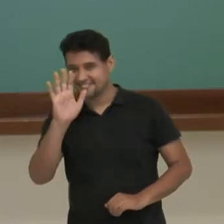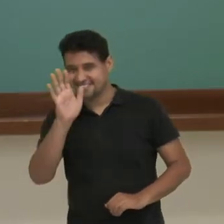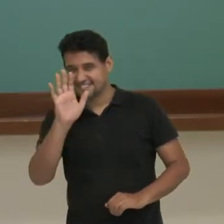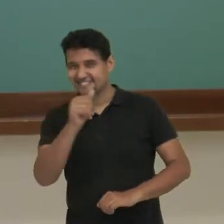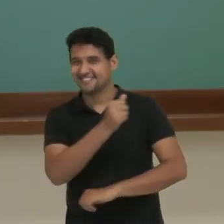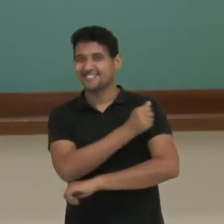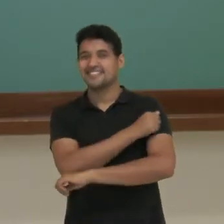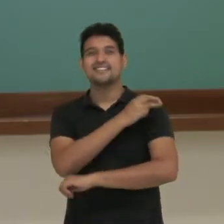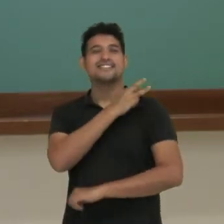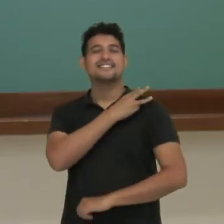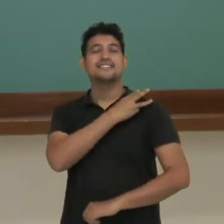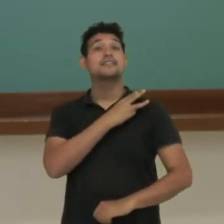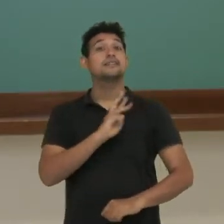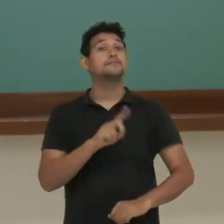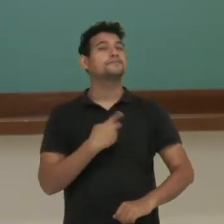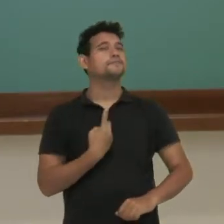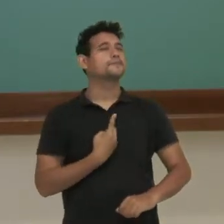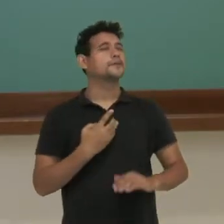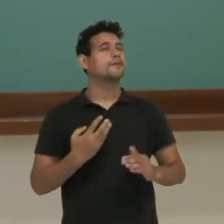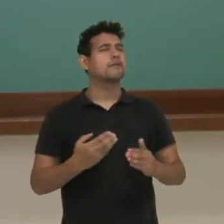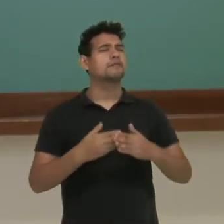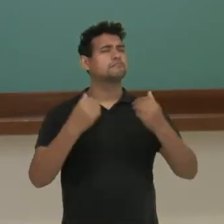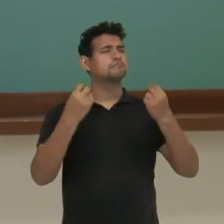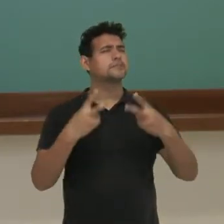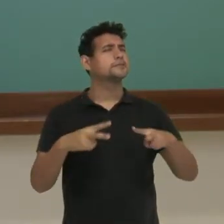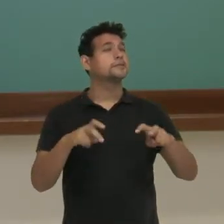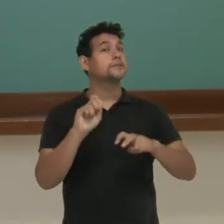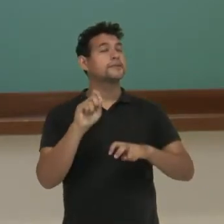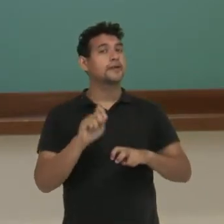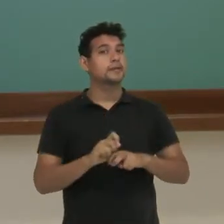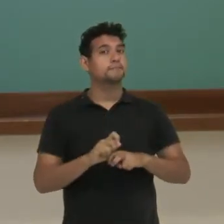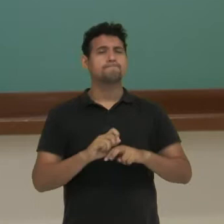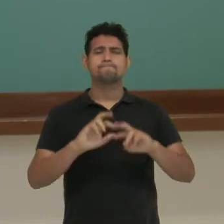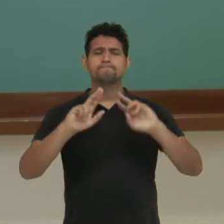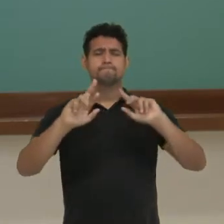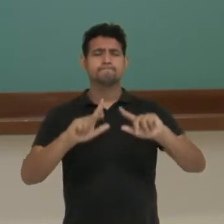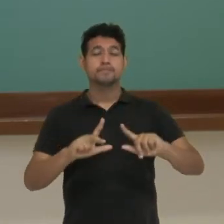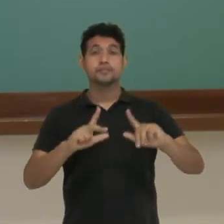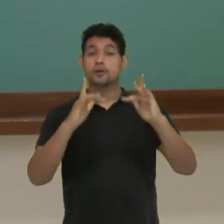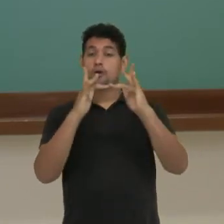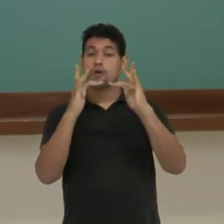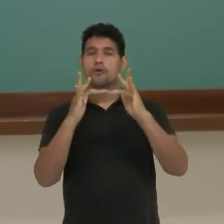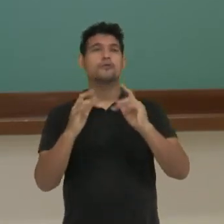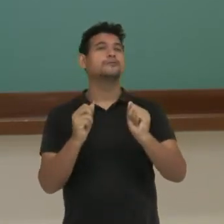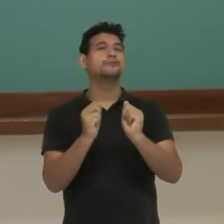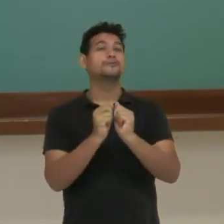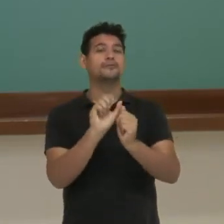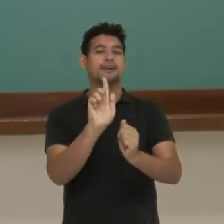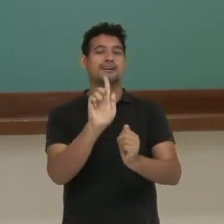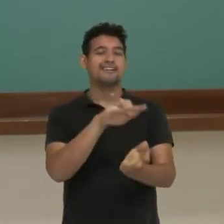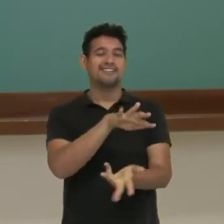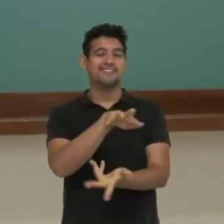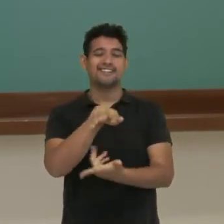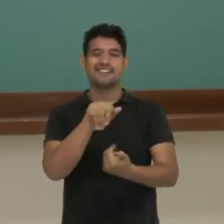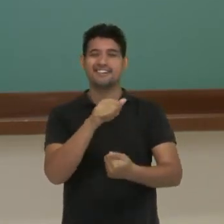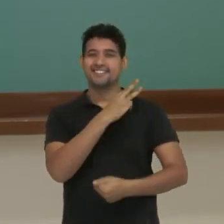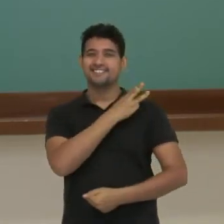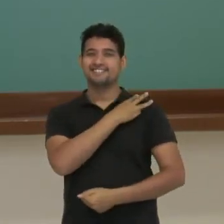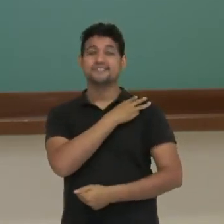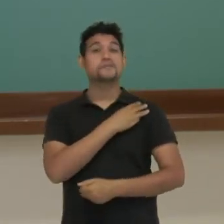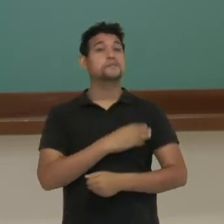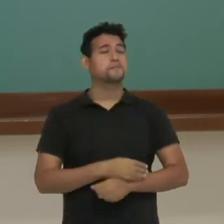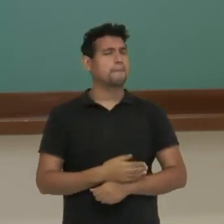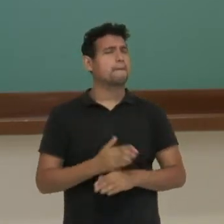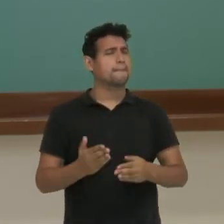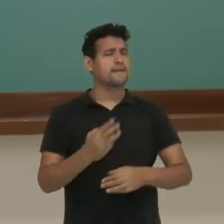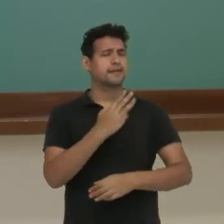estudantes da terceira série! Estamos aqui e vamos falar um pouquinho mais sobre aspectos relacionados à geografia do terceiro ano. Nesse